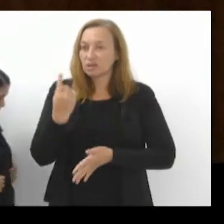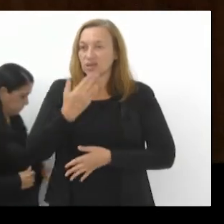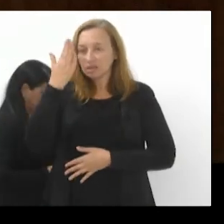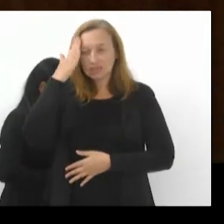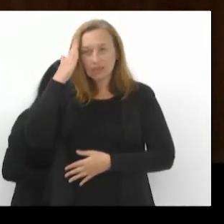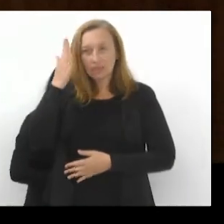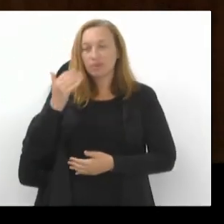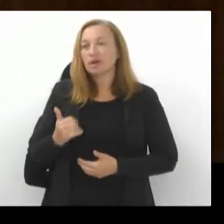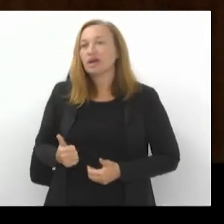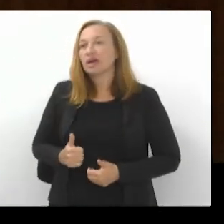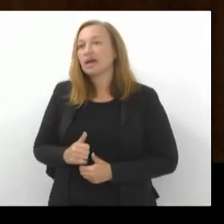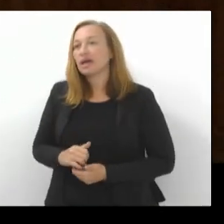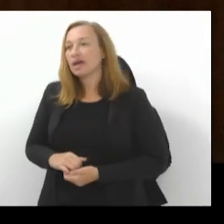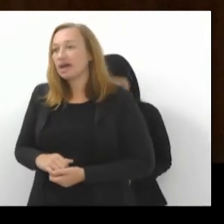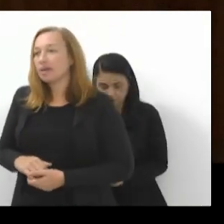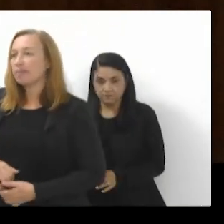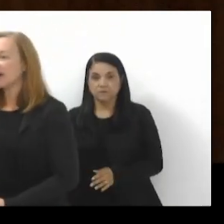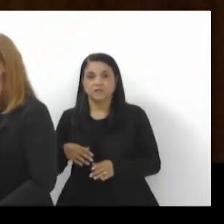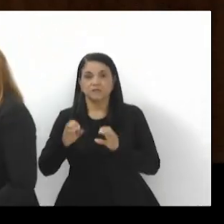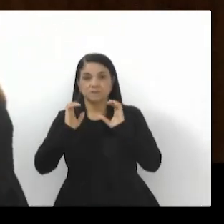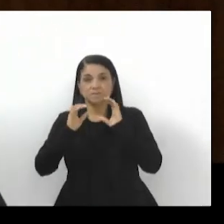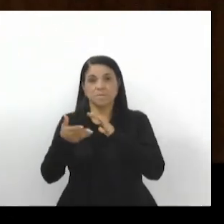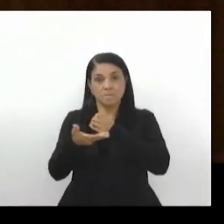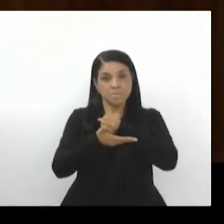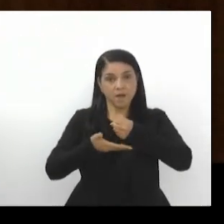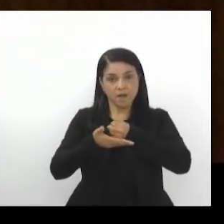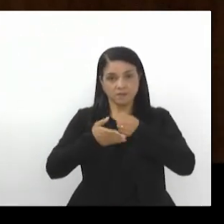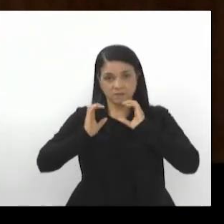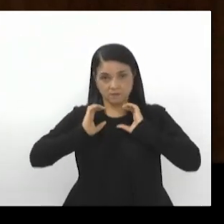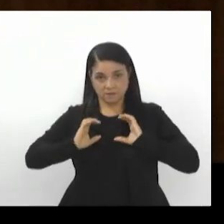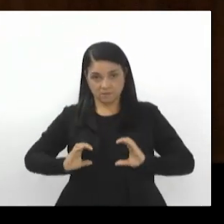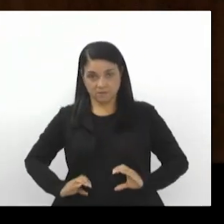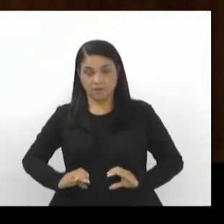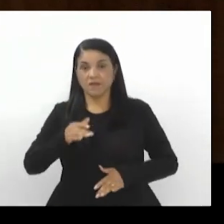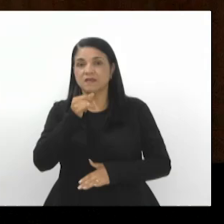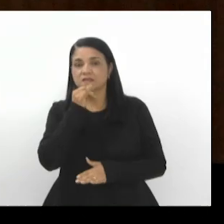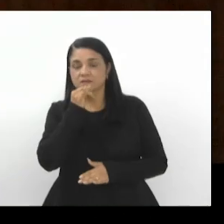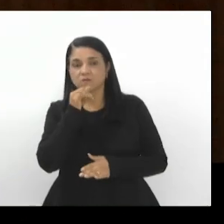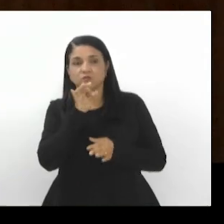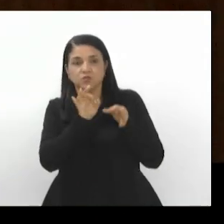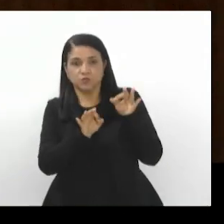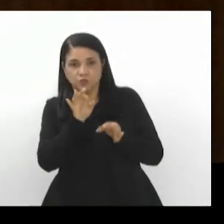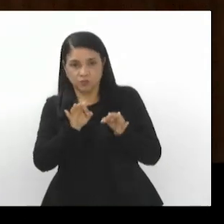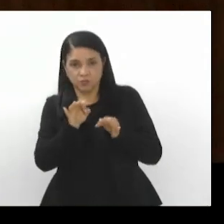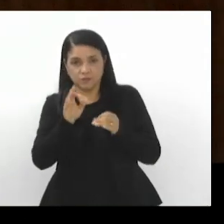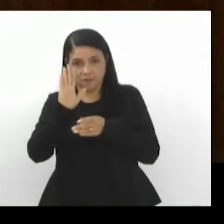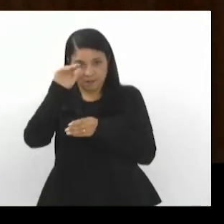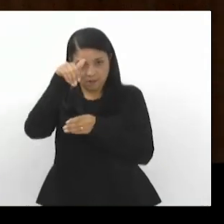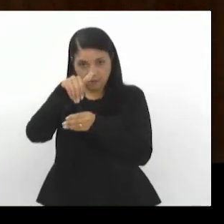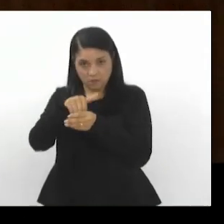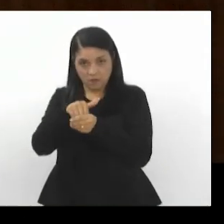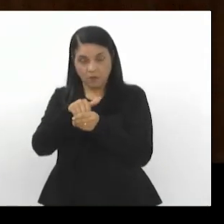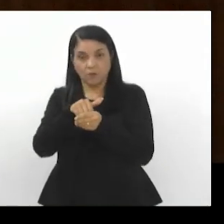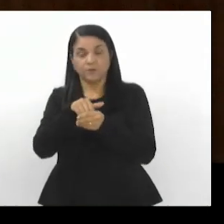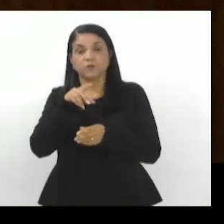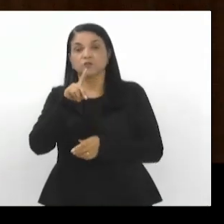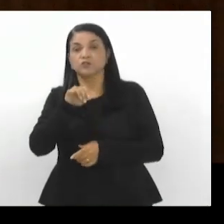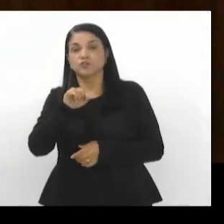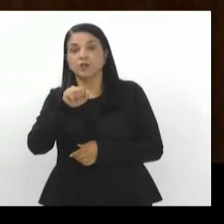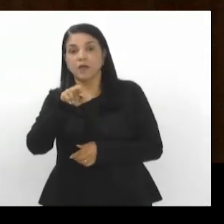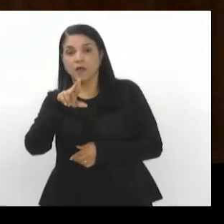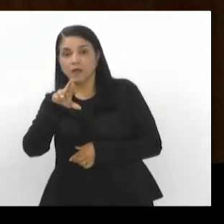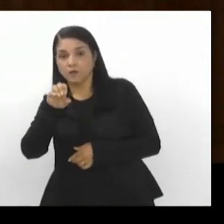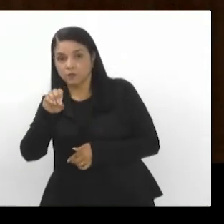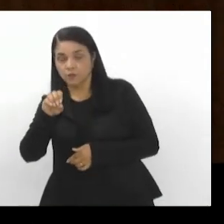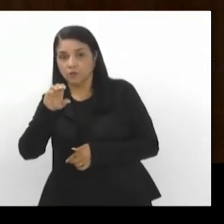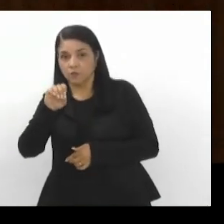condição básica da nossa cidadania. Na Justiça Eleitoral, por exemplo, e no Diário Oficial da Justiça Eletrônica